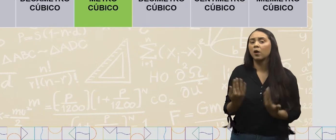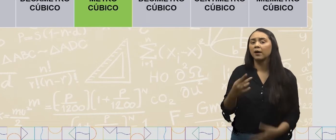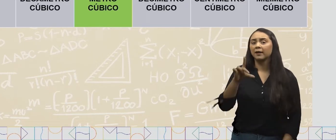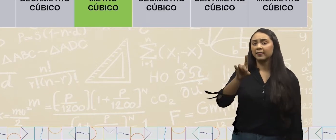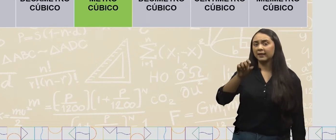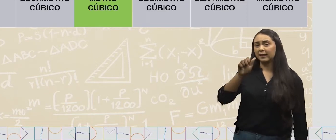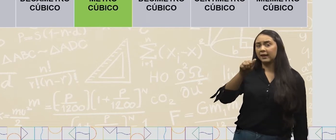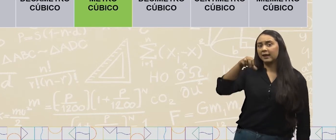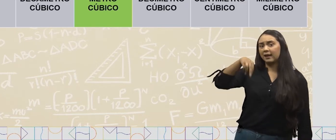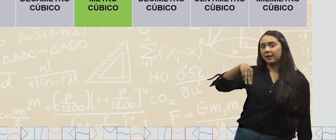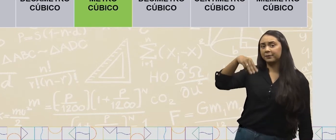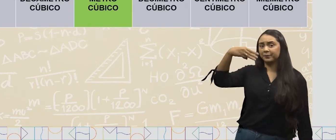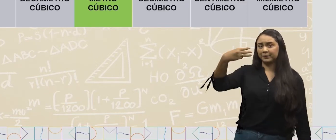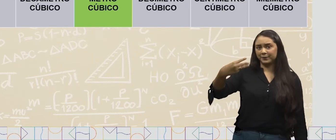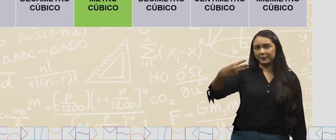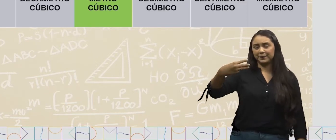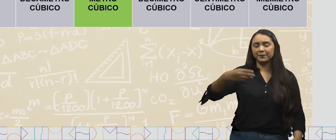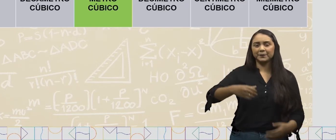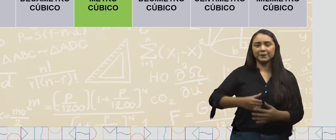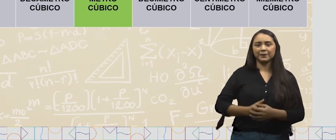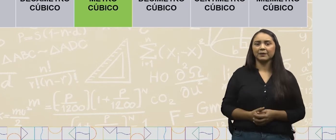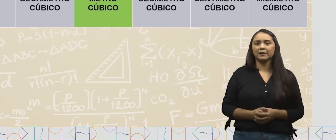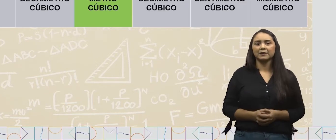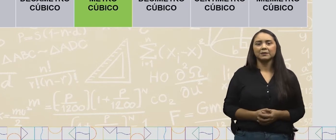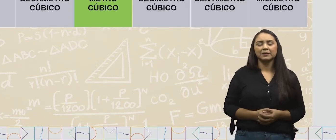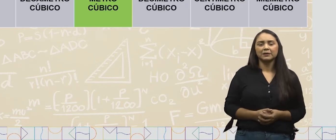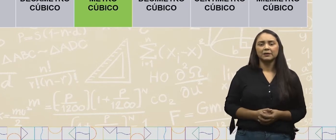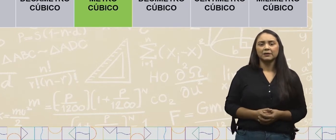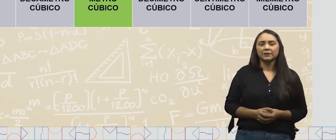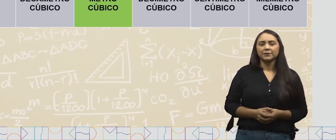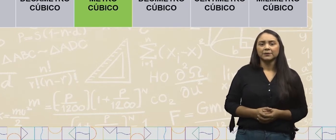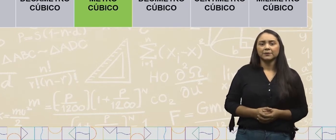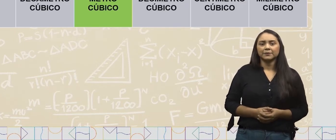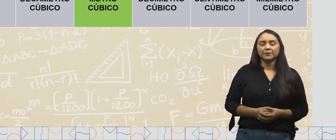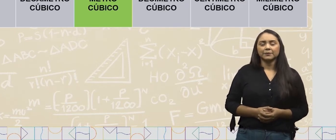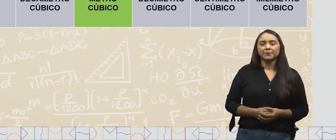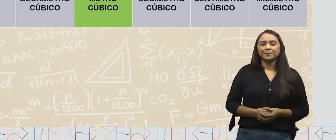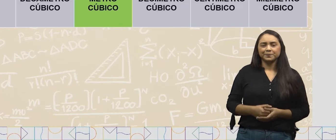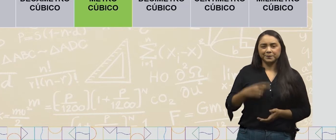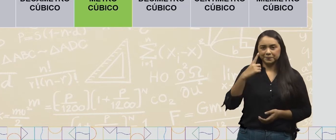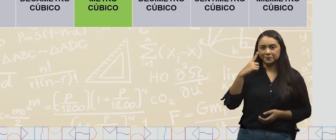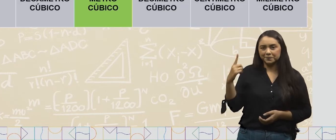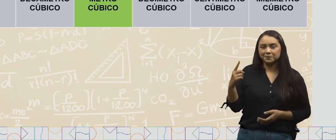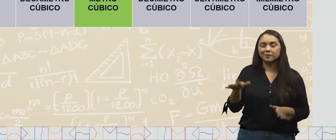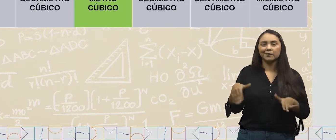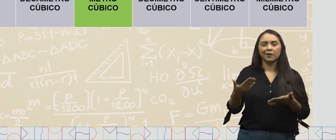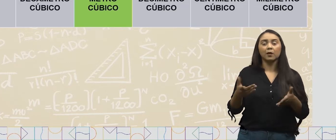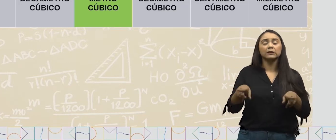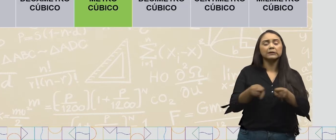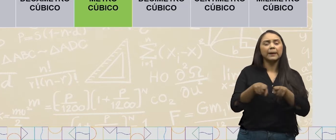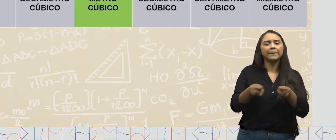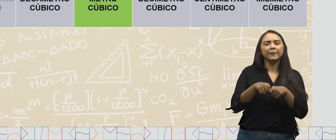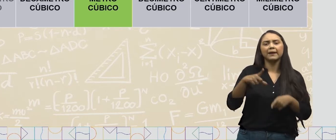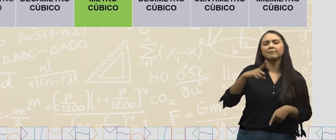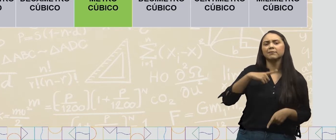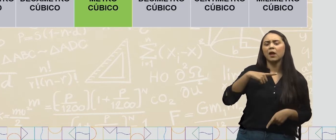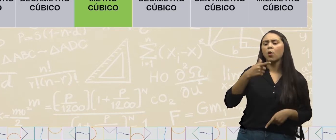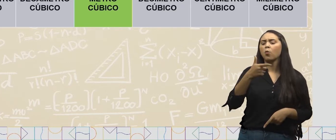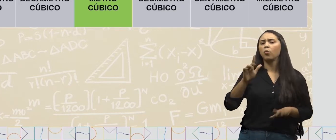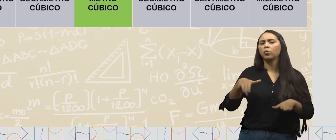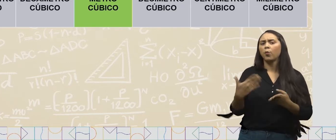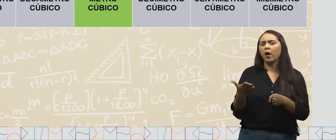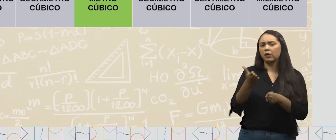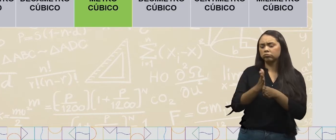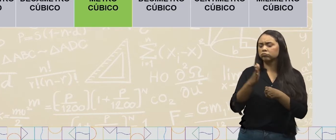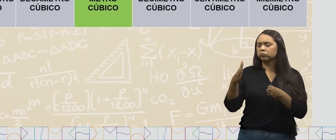letras DAM e o 3, bem pequenininho, do lado, tá bom? Observe aí. Temos também o